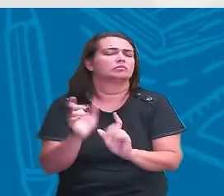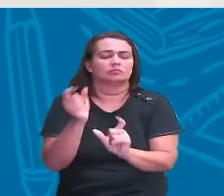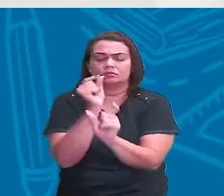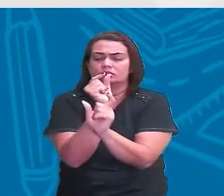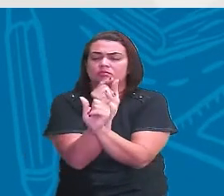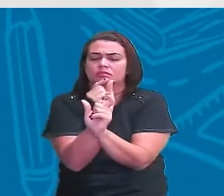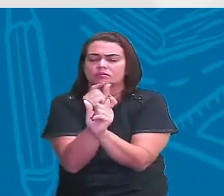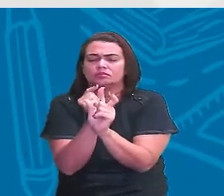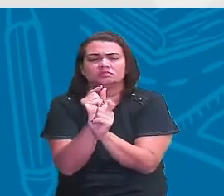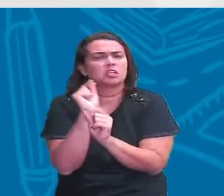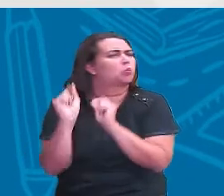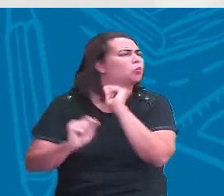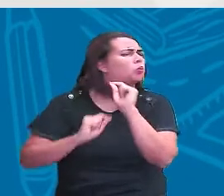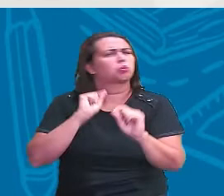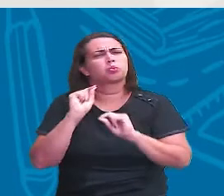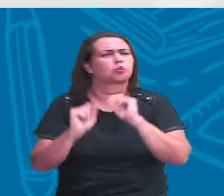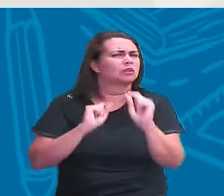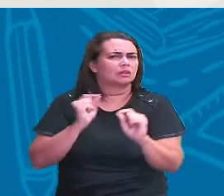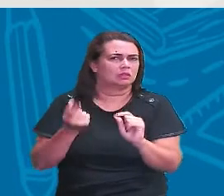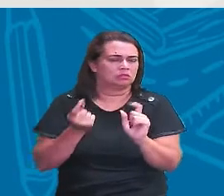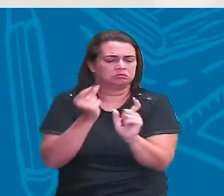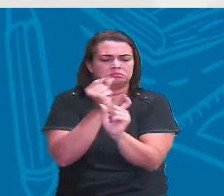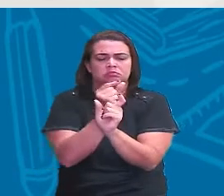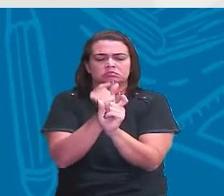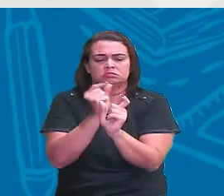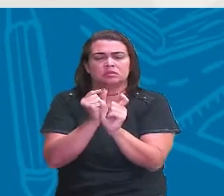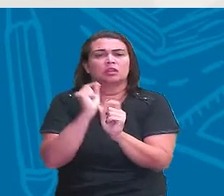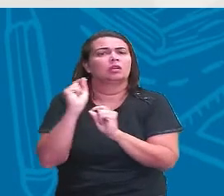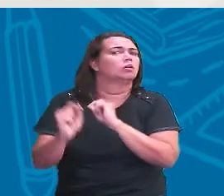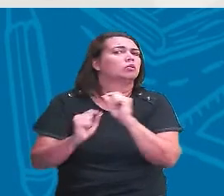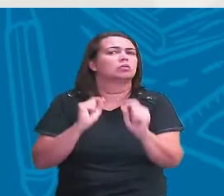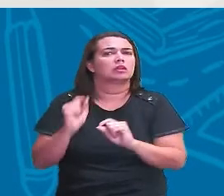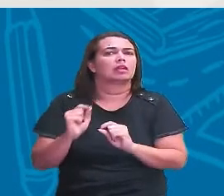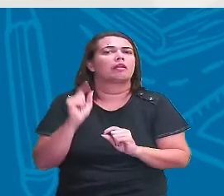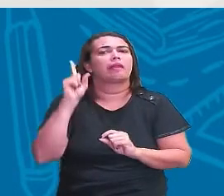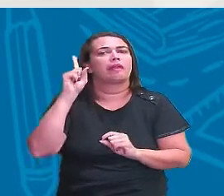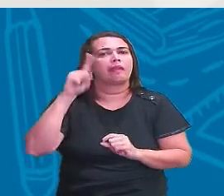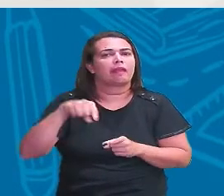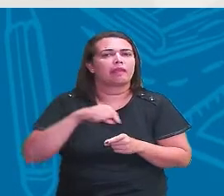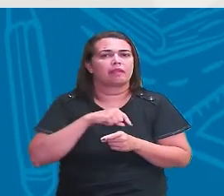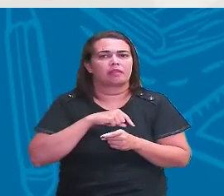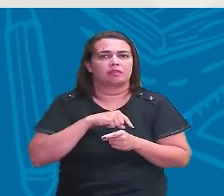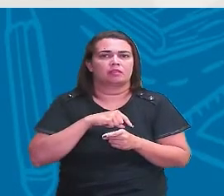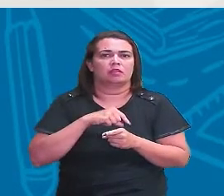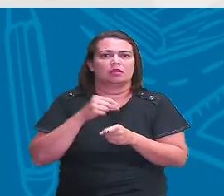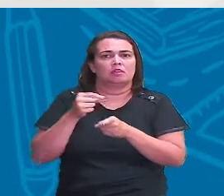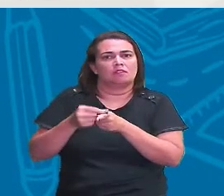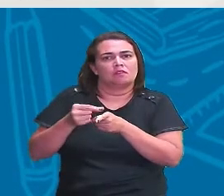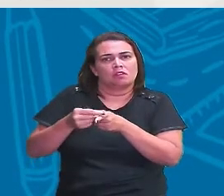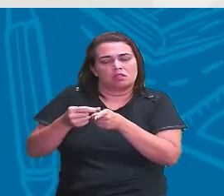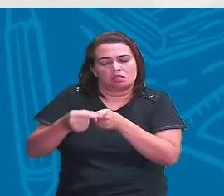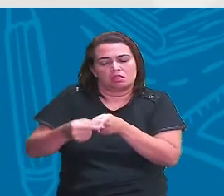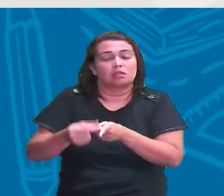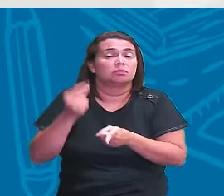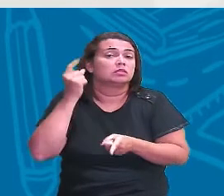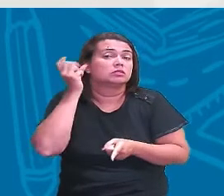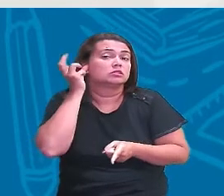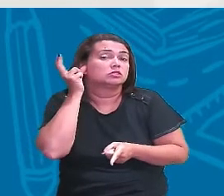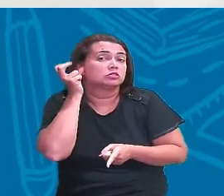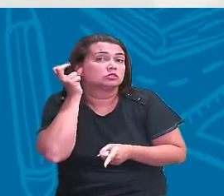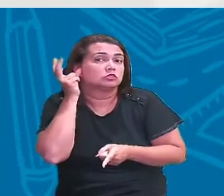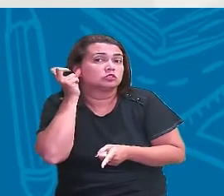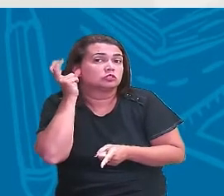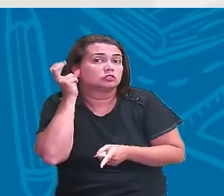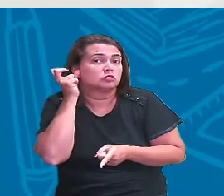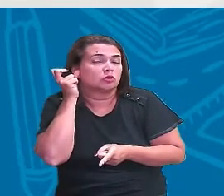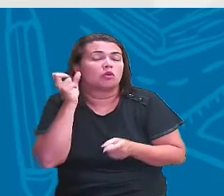sílabas, né? Sílaba, gente, é um fonema, tá? É um som ou um grupo de sons ou grupo de